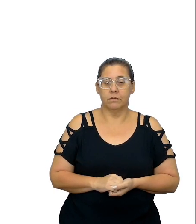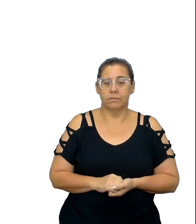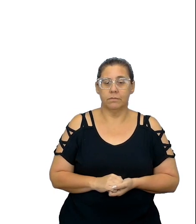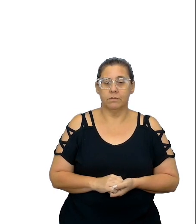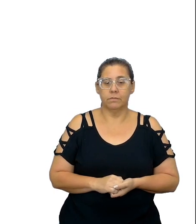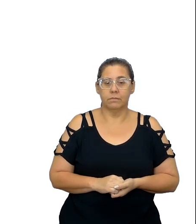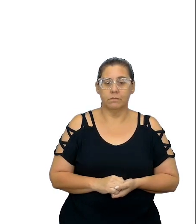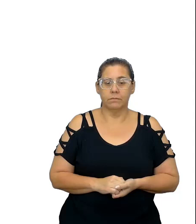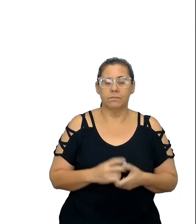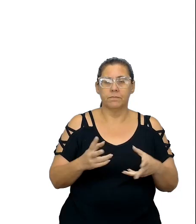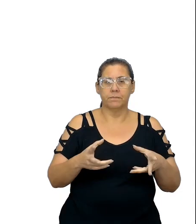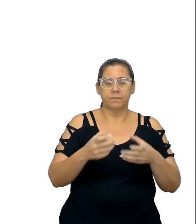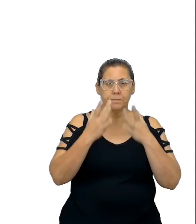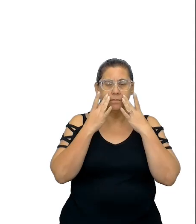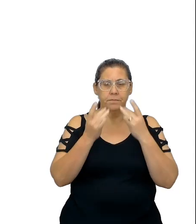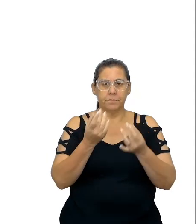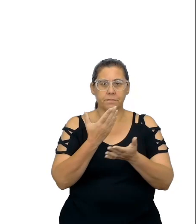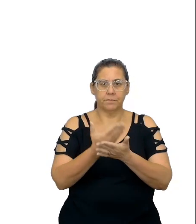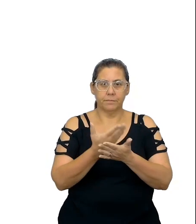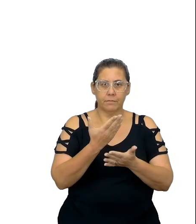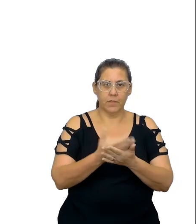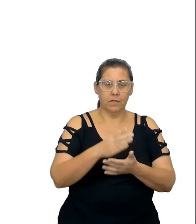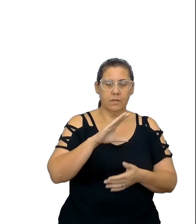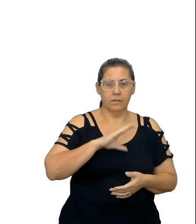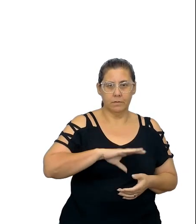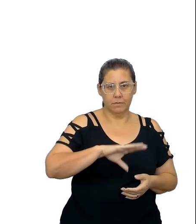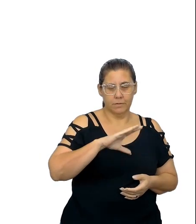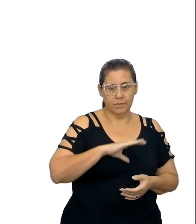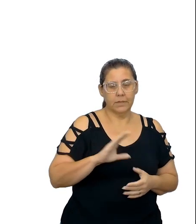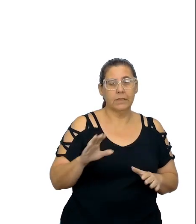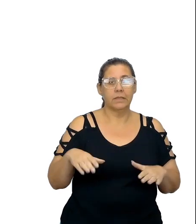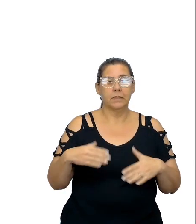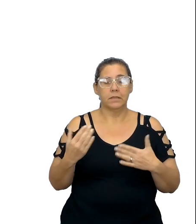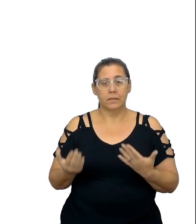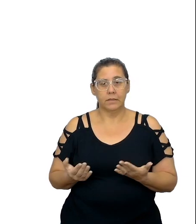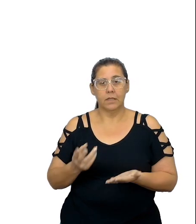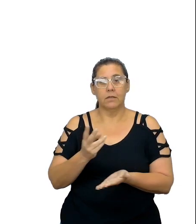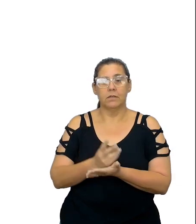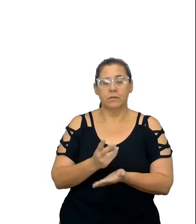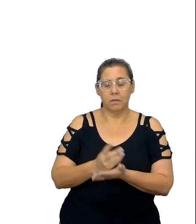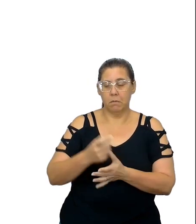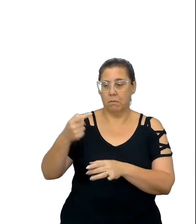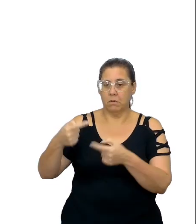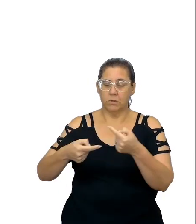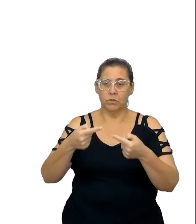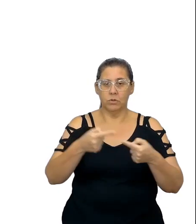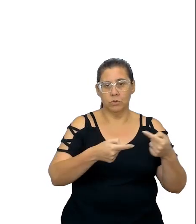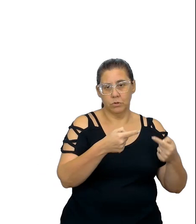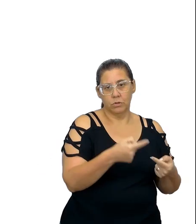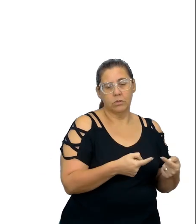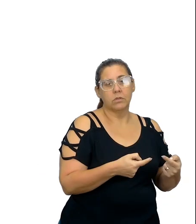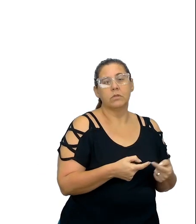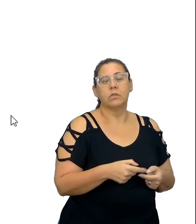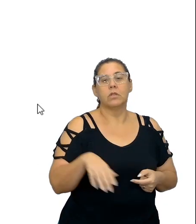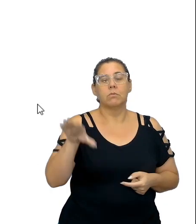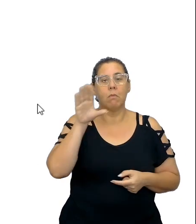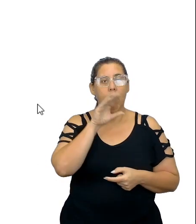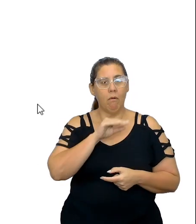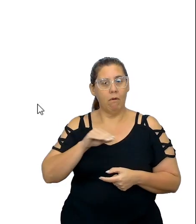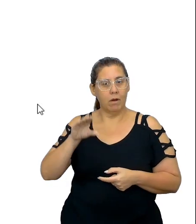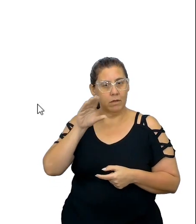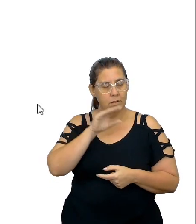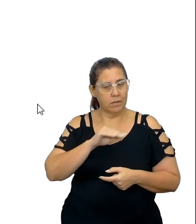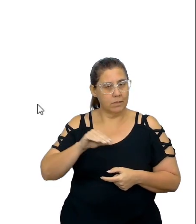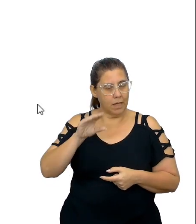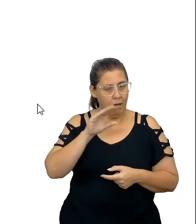recebido aí muita atenção nas aulas de língua portuguesa. Então, tem sempre essa discussão de que a oralidade, de certa forma,